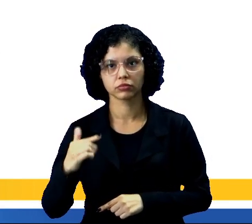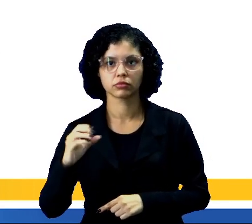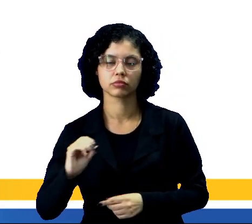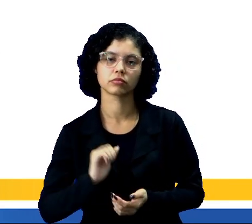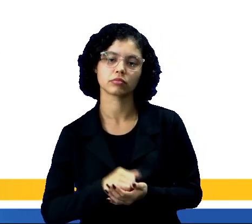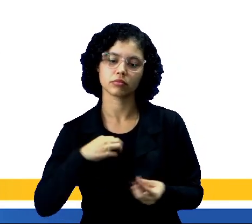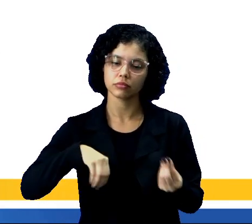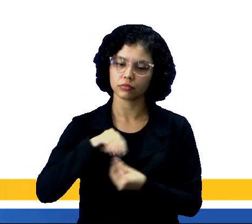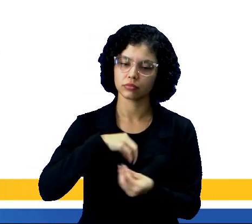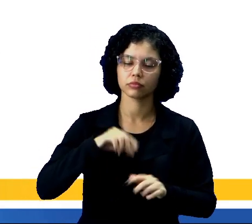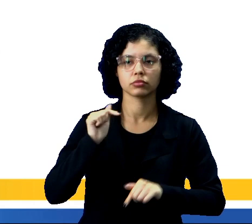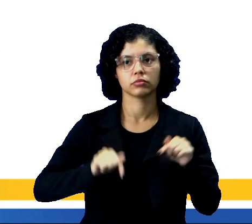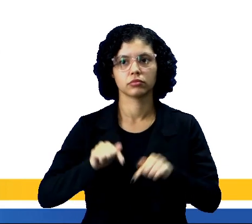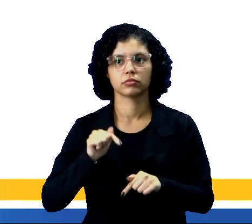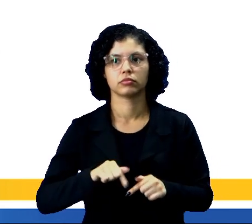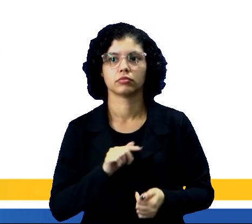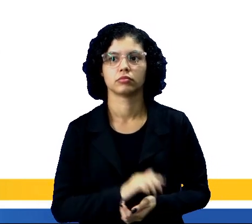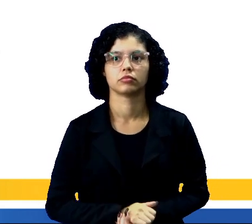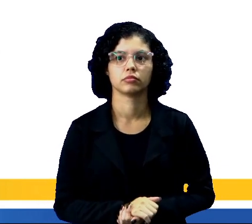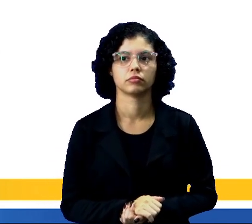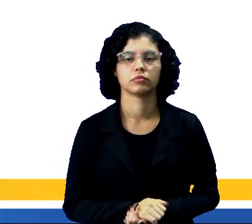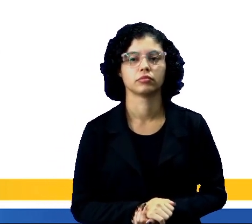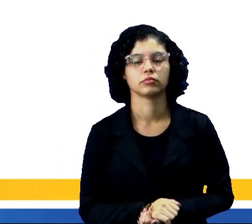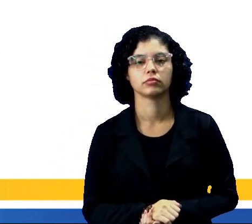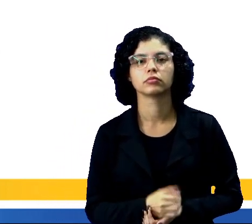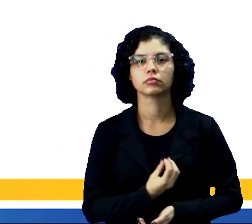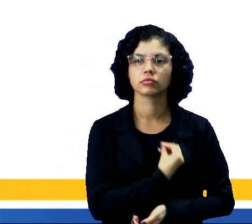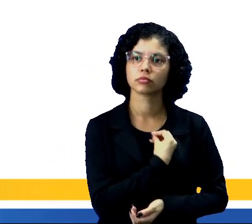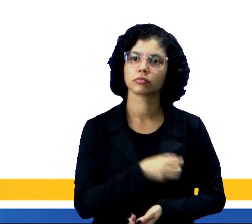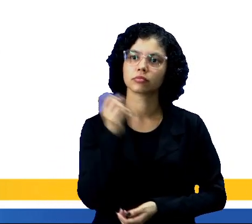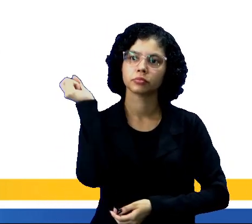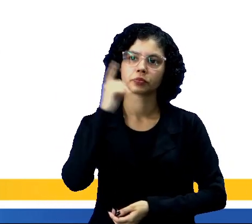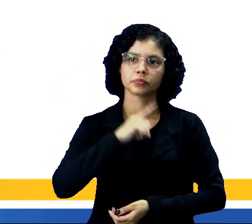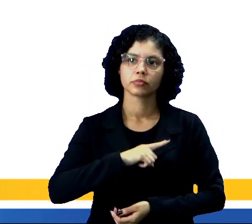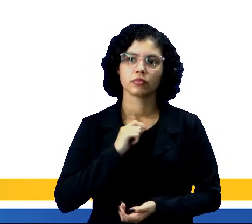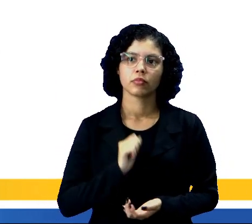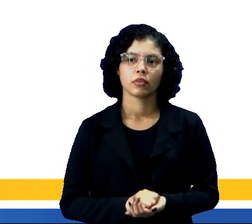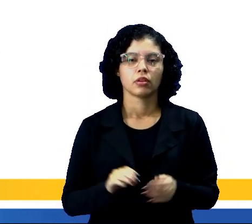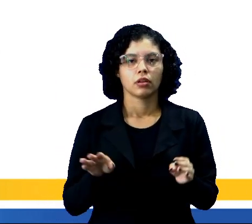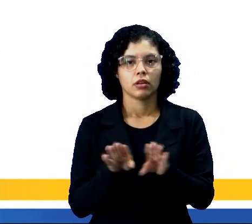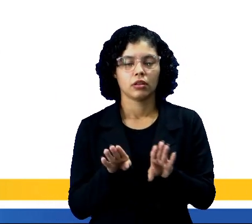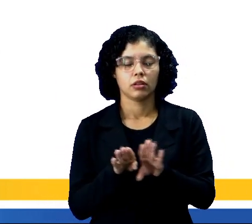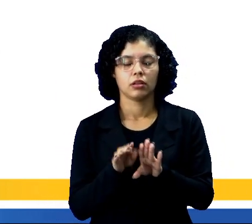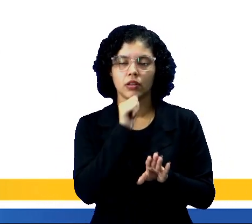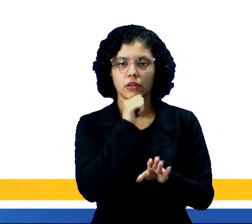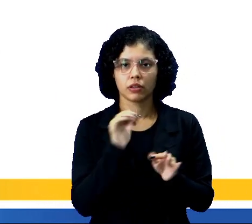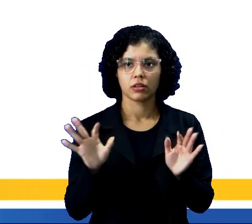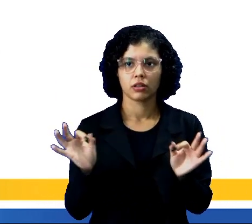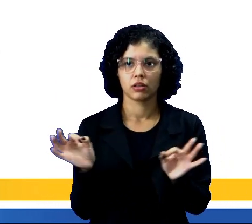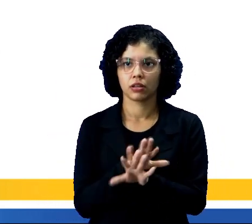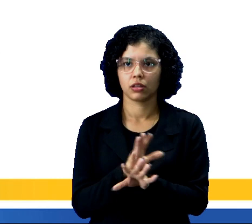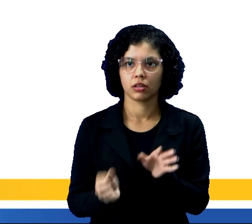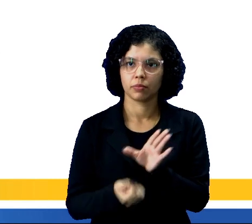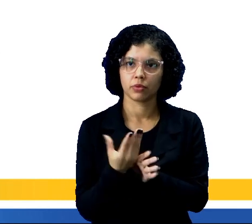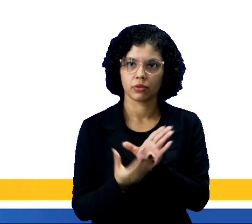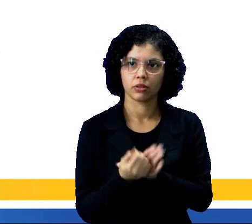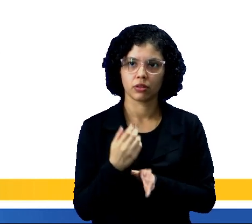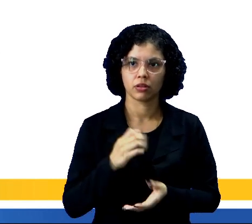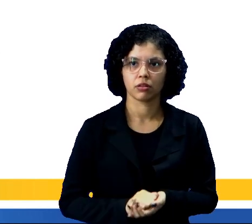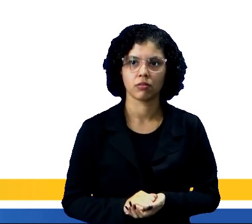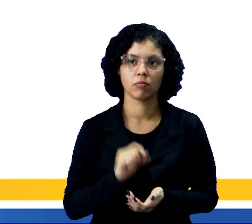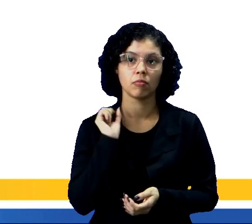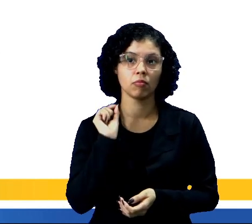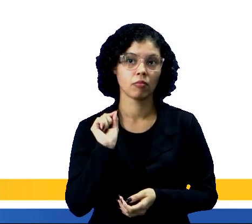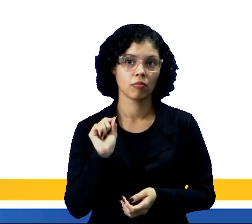reação química, que é a setinha aí. Então, tem uma presença da luz e da clorofila, eu tenho a formação de produtos. O que